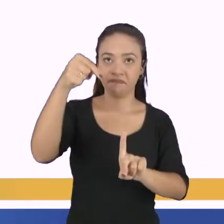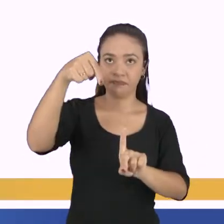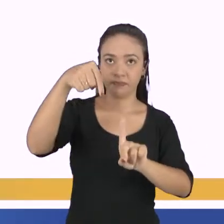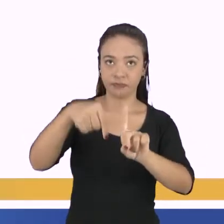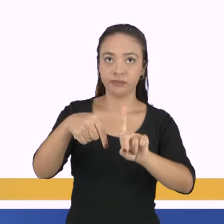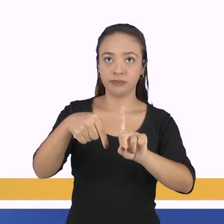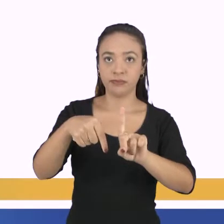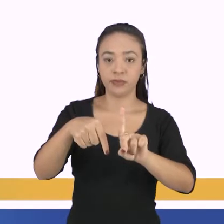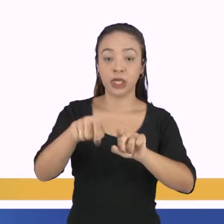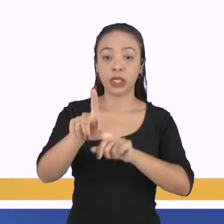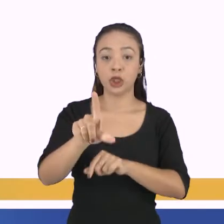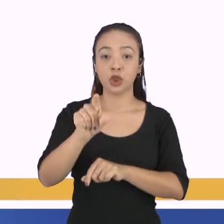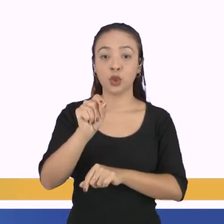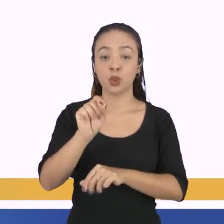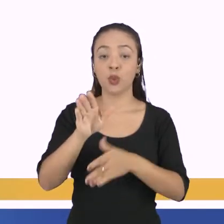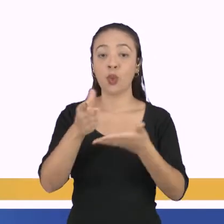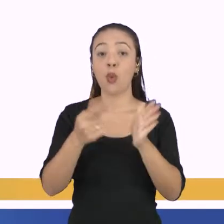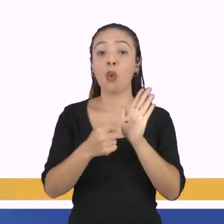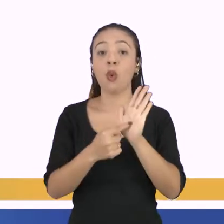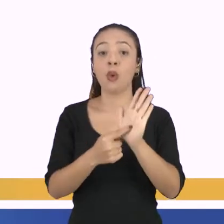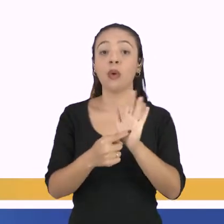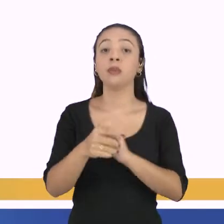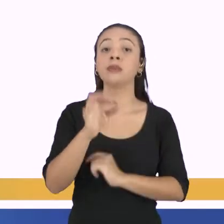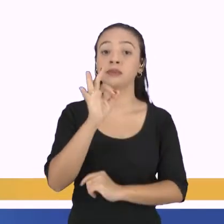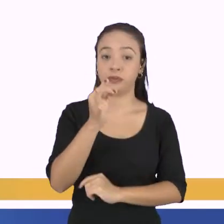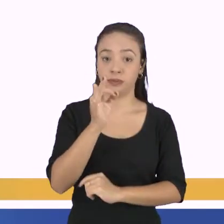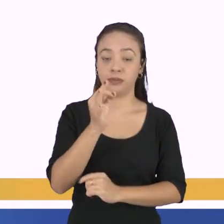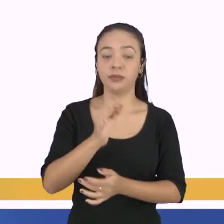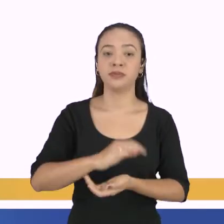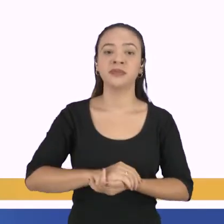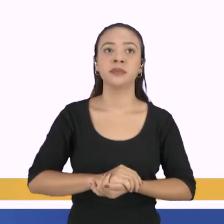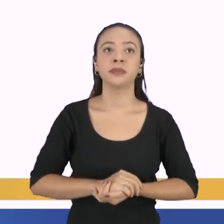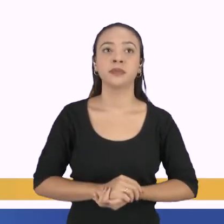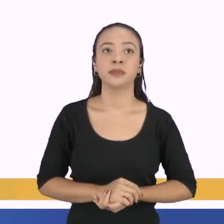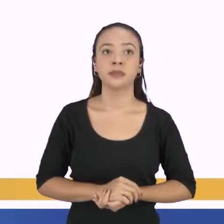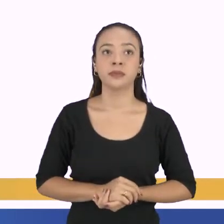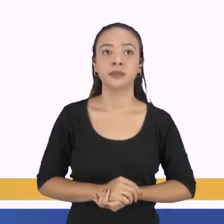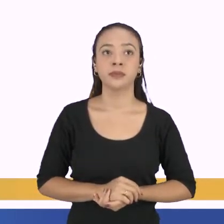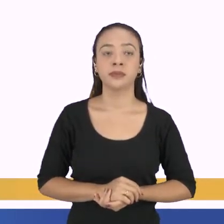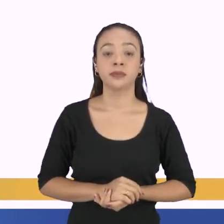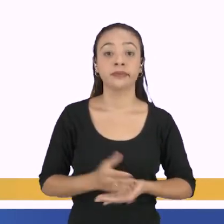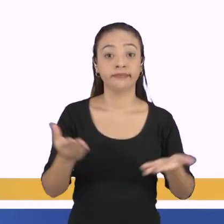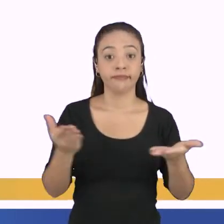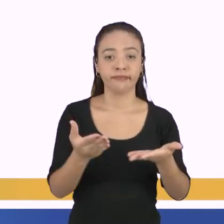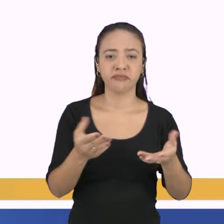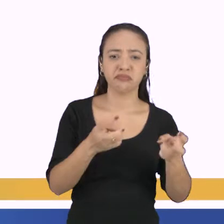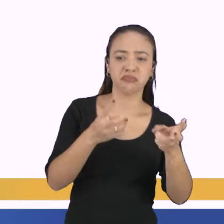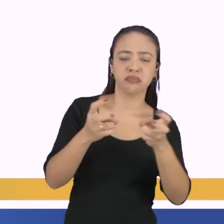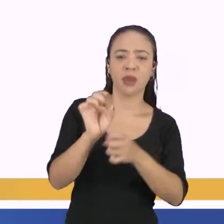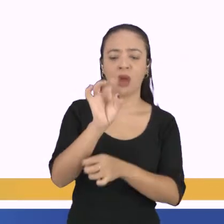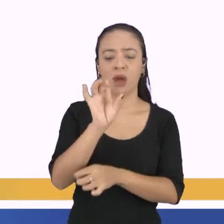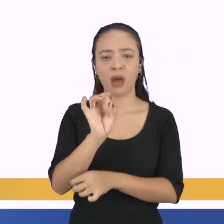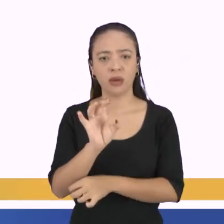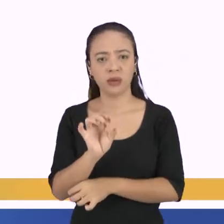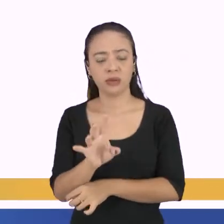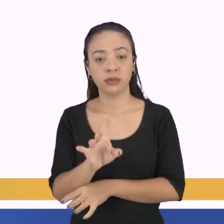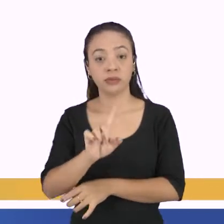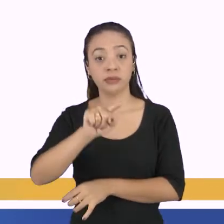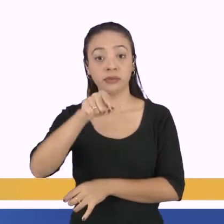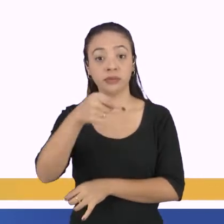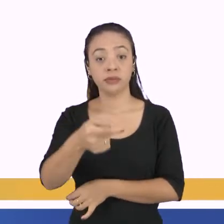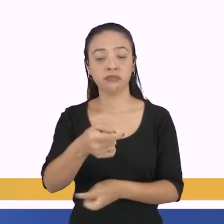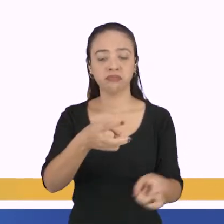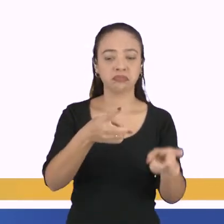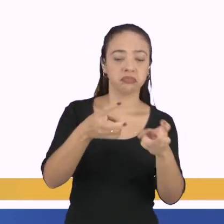proporcionais, assinale a seguir a alternativa que for correta. Então vamos lá, a gente vai analisar cada opção e aí nós